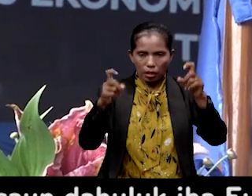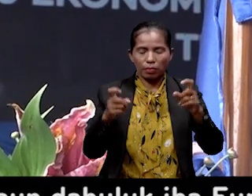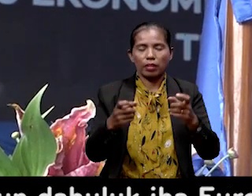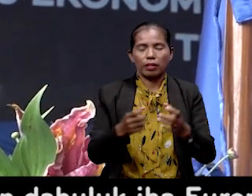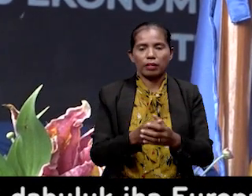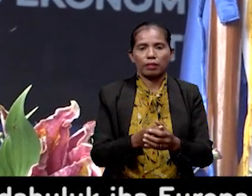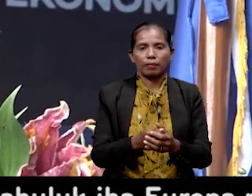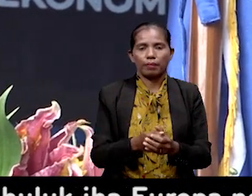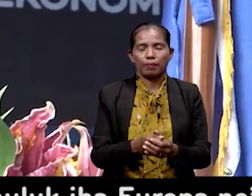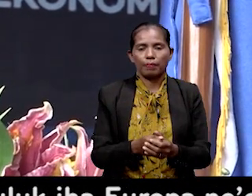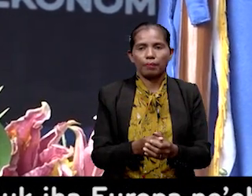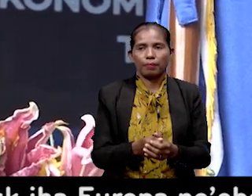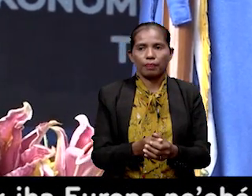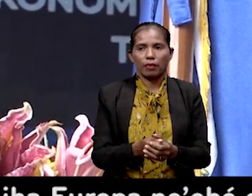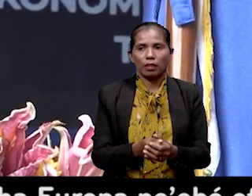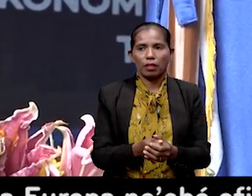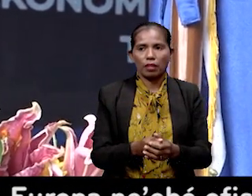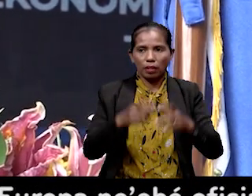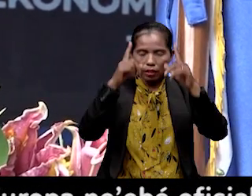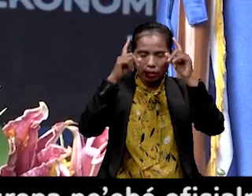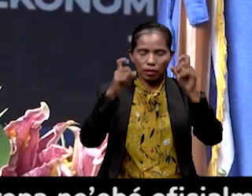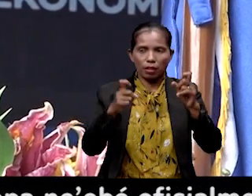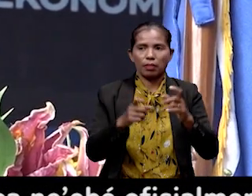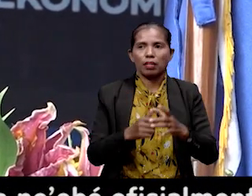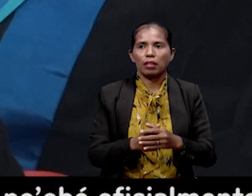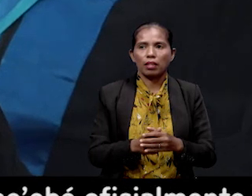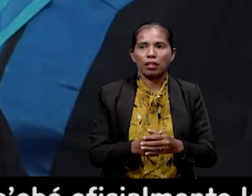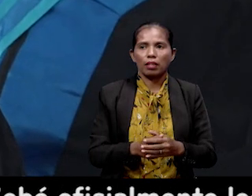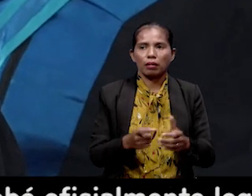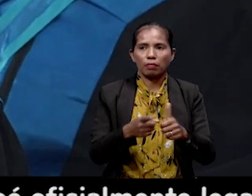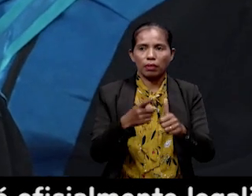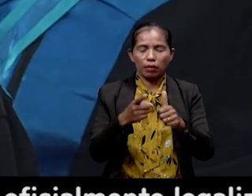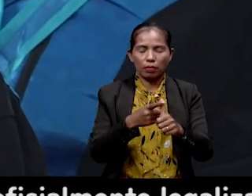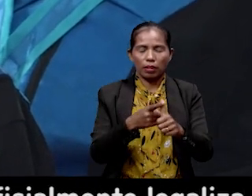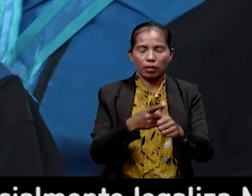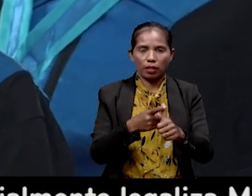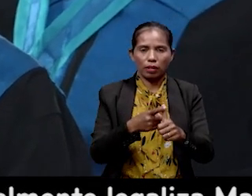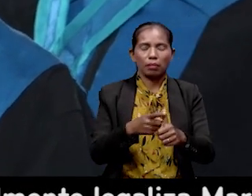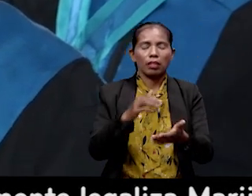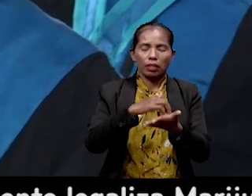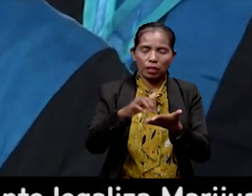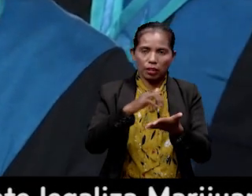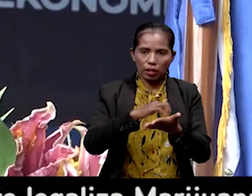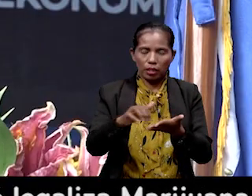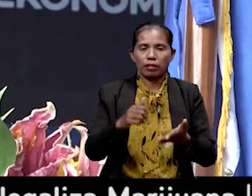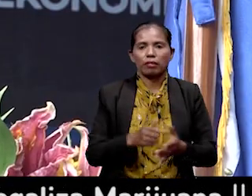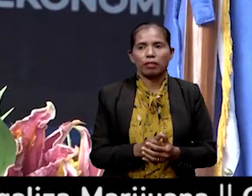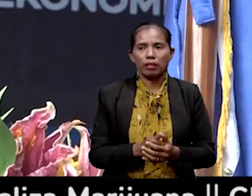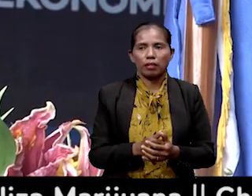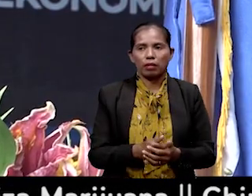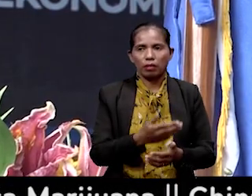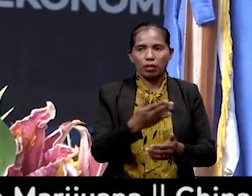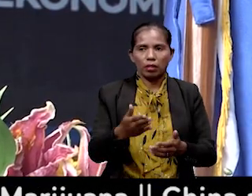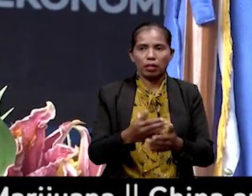oi mas izame kates ne hirak ne foi ma i hadi o teoria the real challenge ka